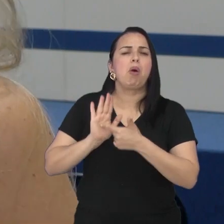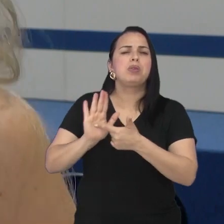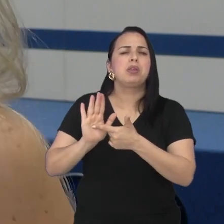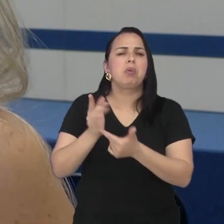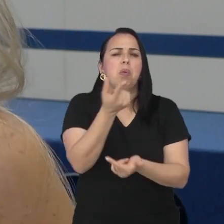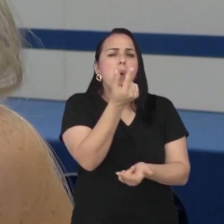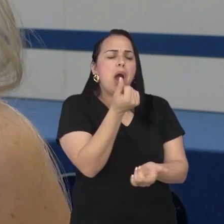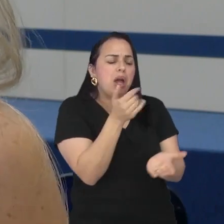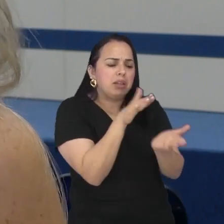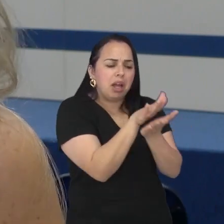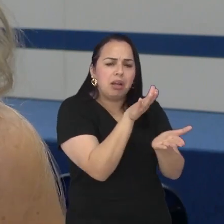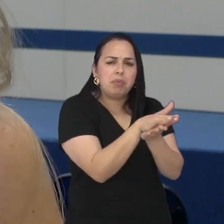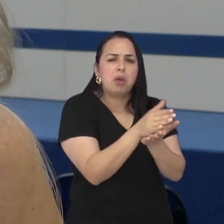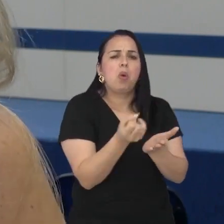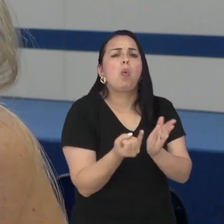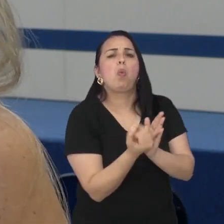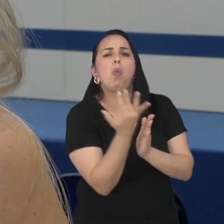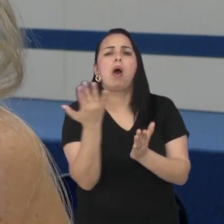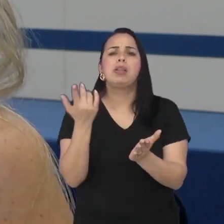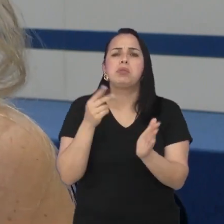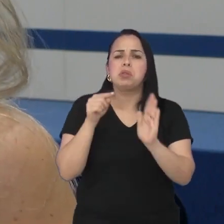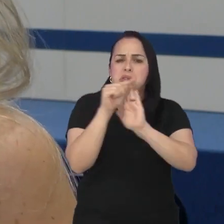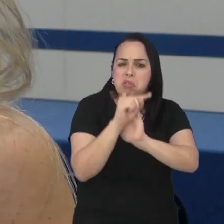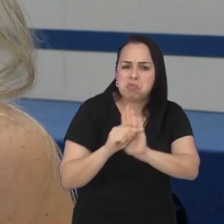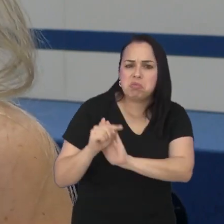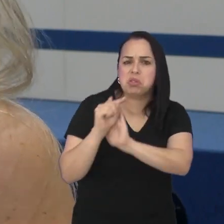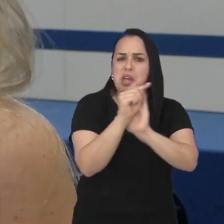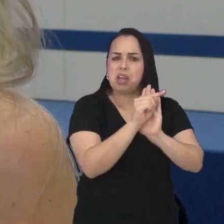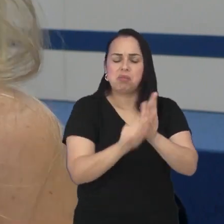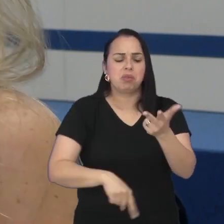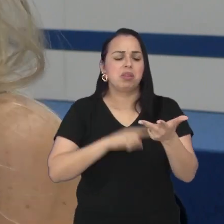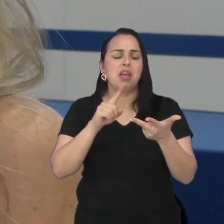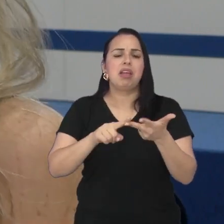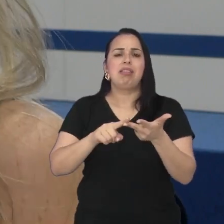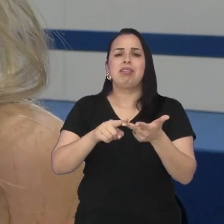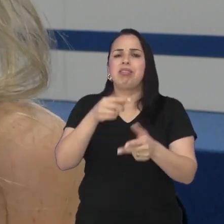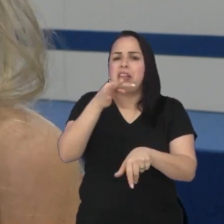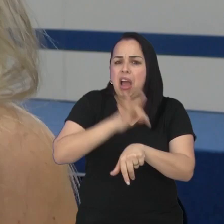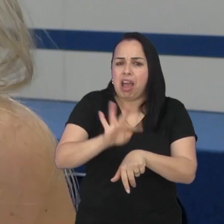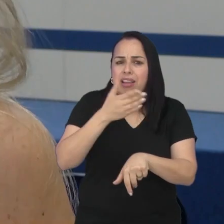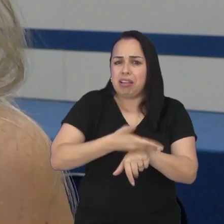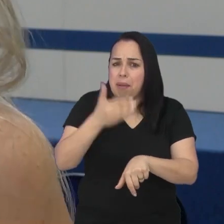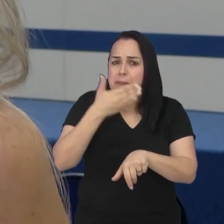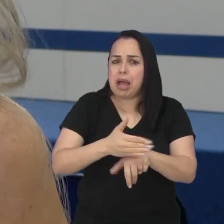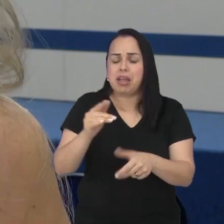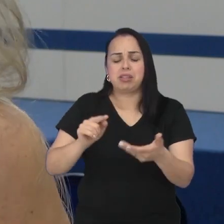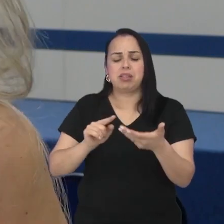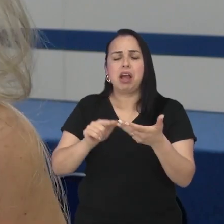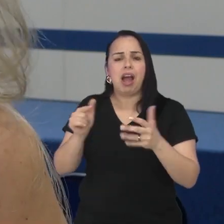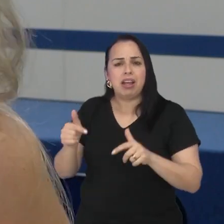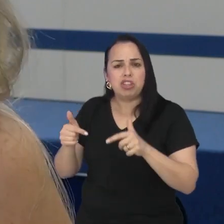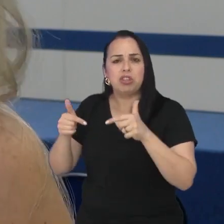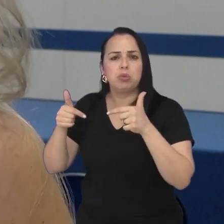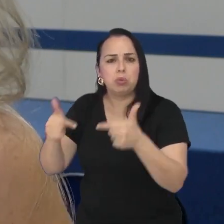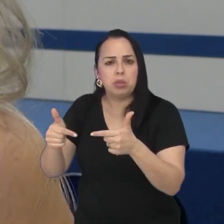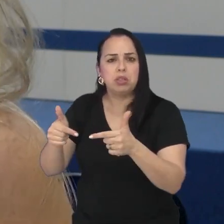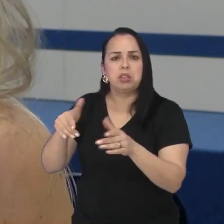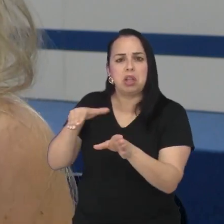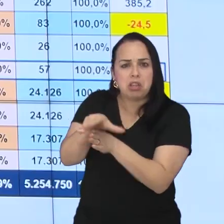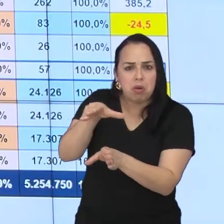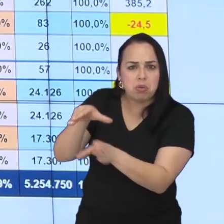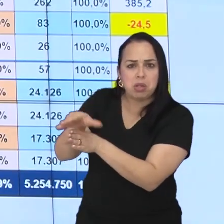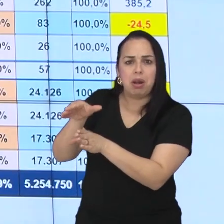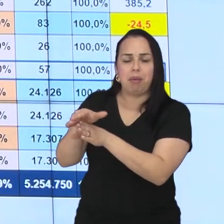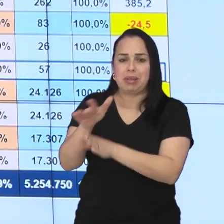para a população em quantidade de exames, quantidade de treinamentos, quantidade de ações de saúde